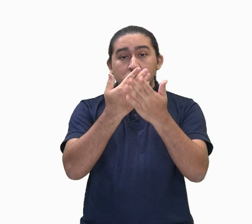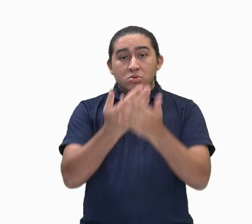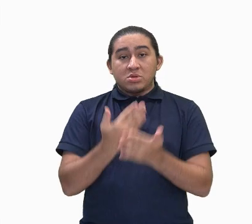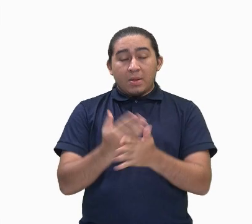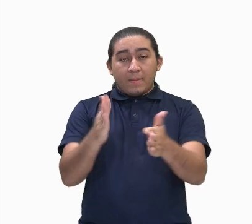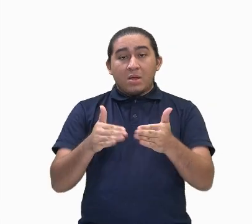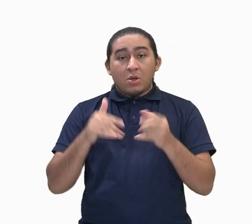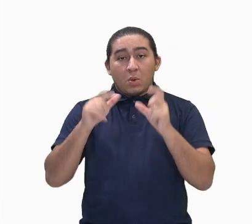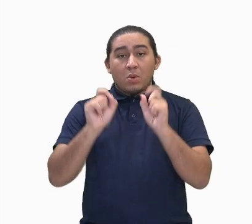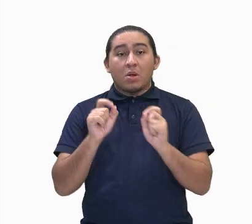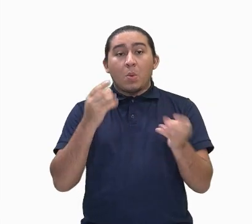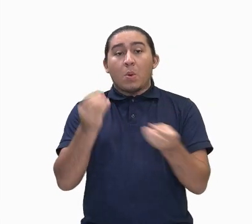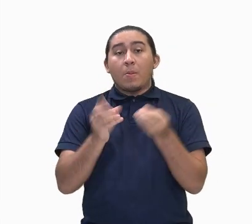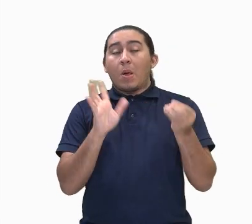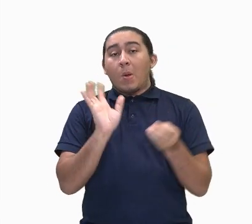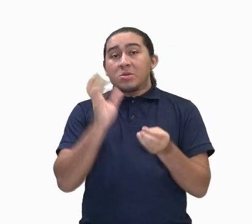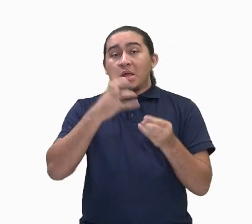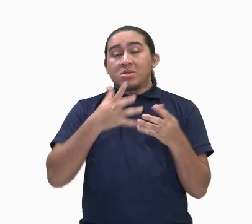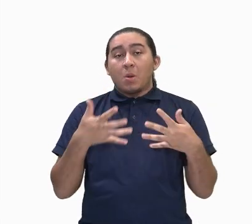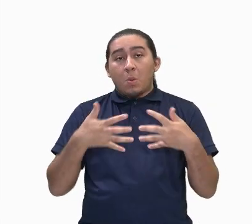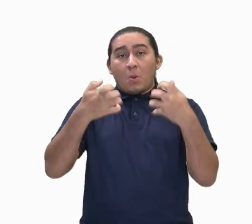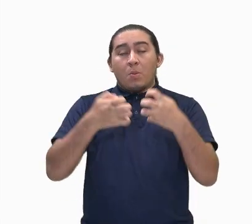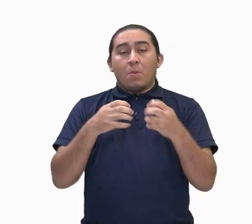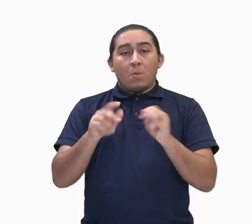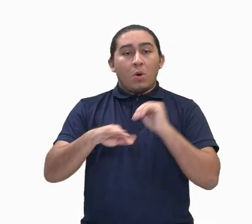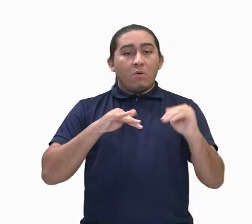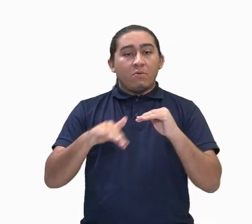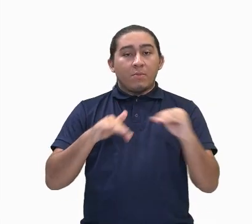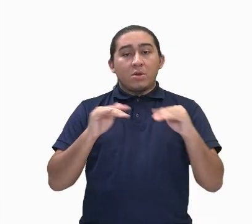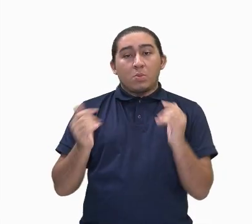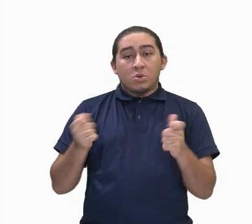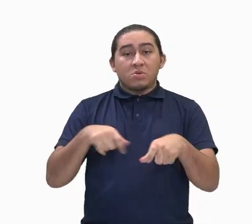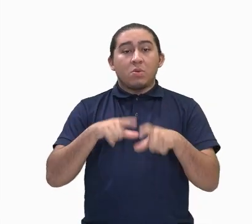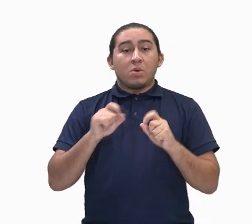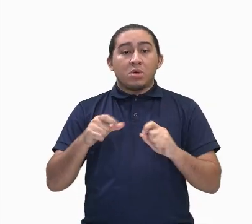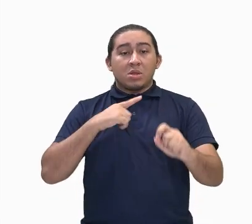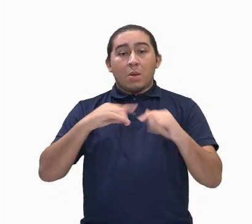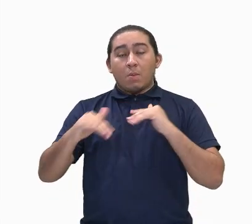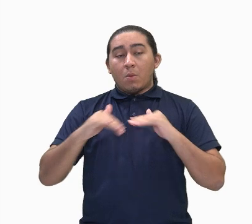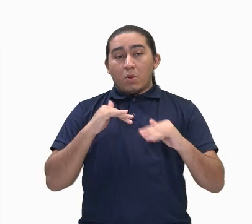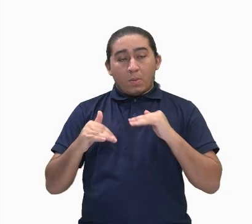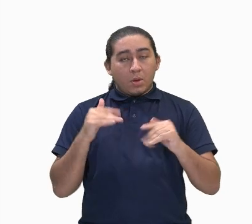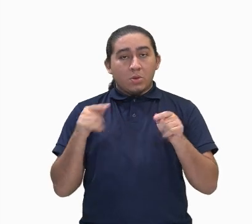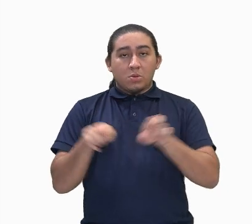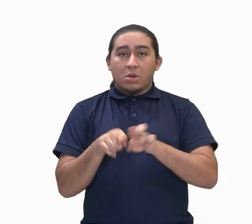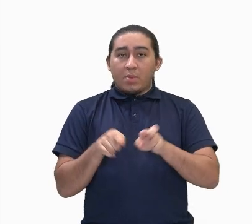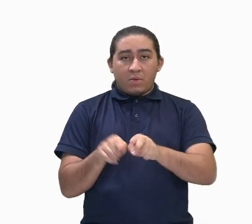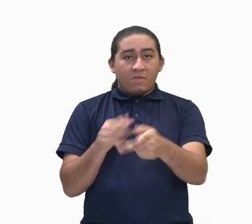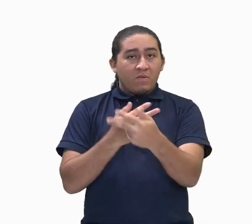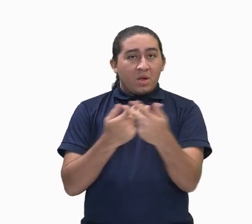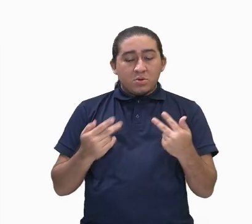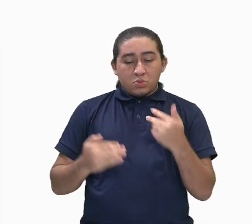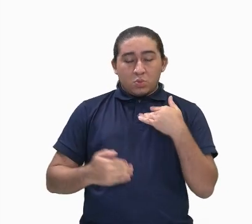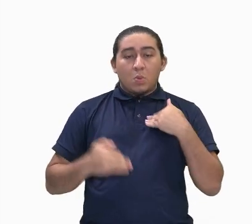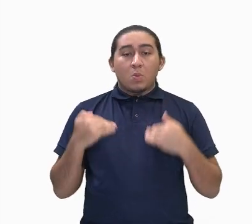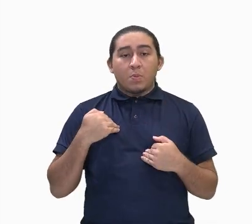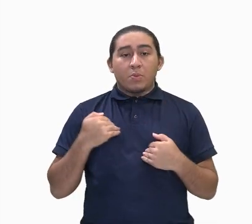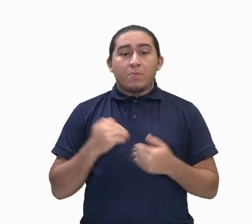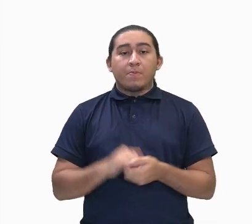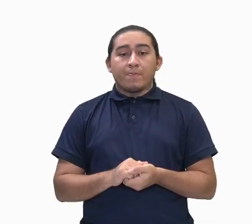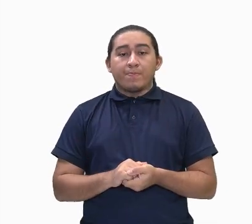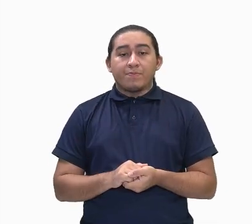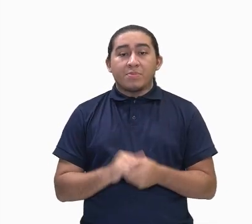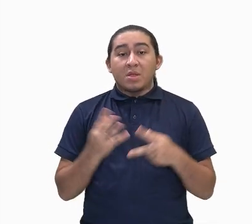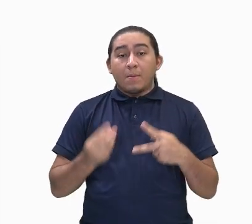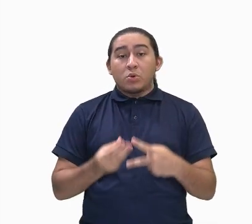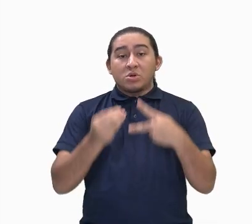e a contração. A contração muscular, ela permite a locomoção e os demais movimentos do corpo. São as